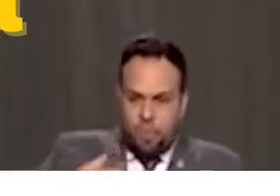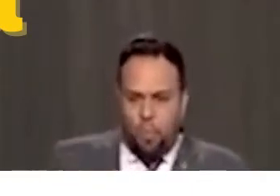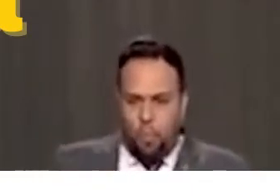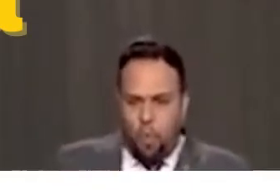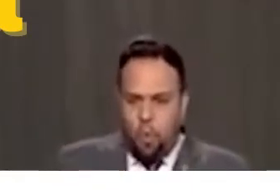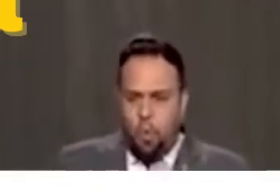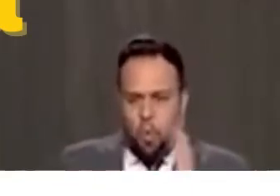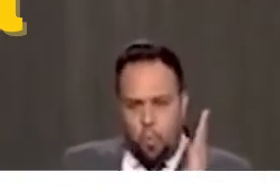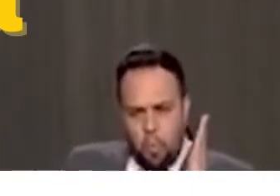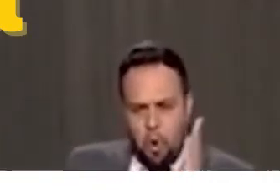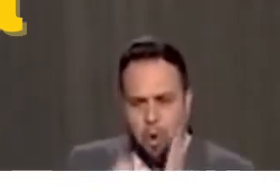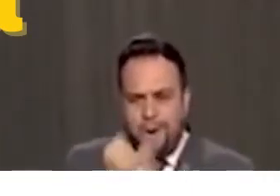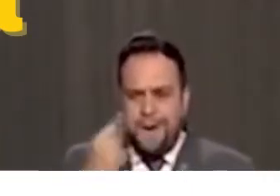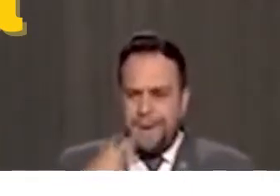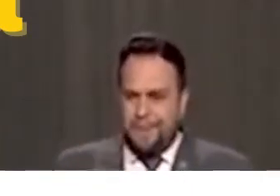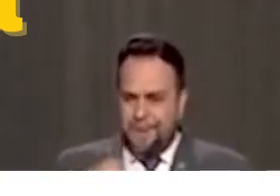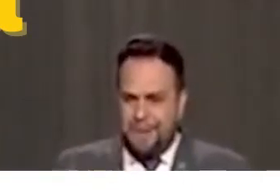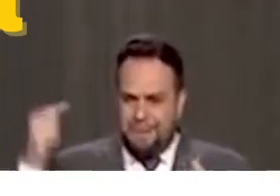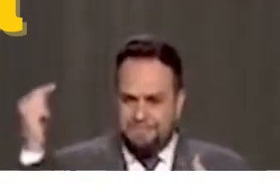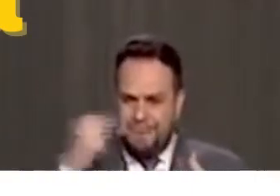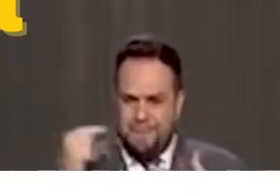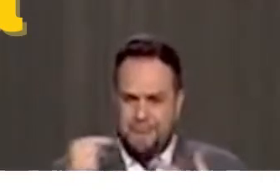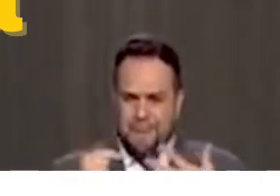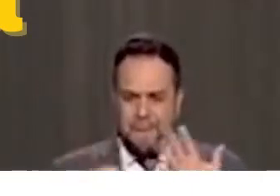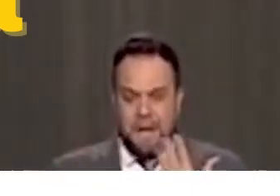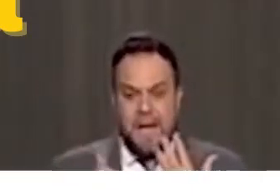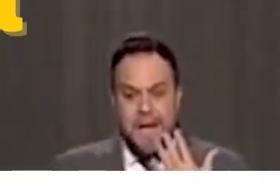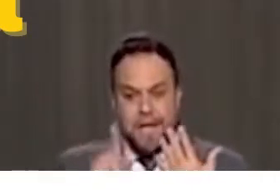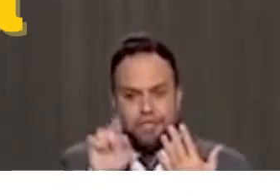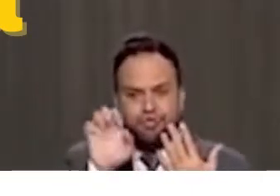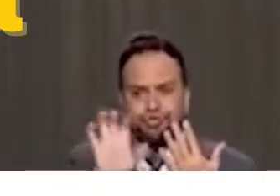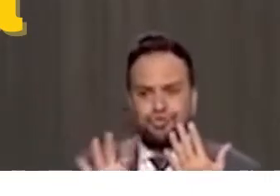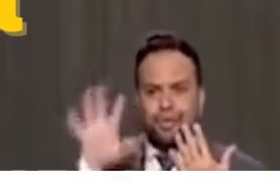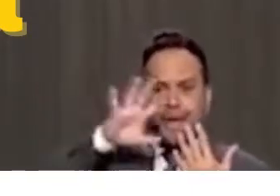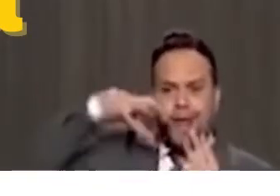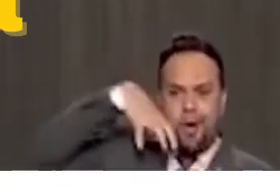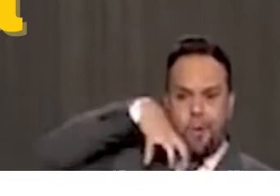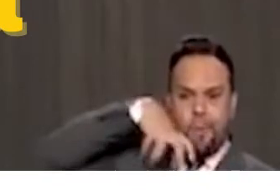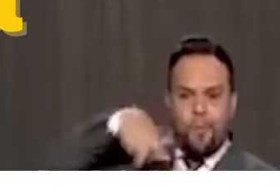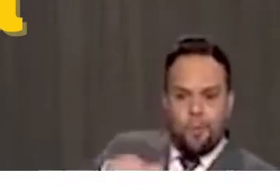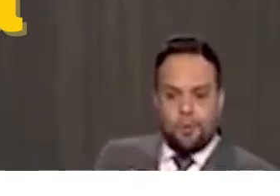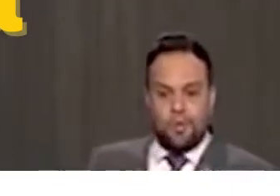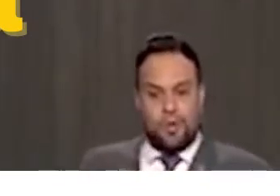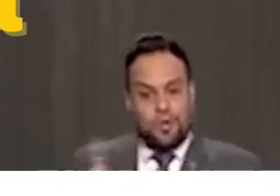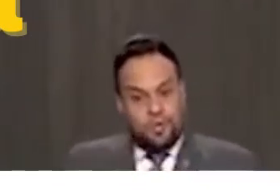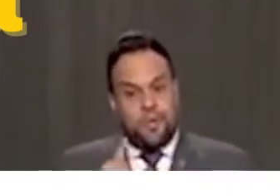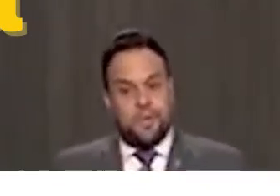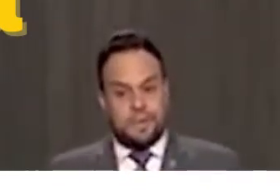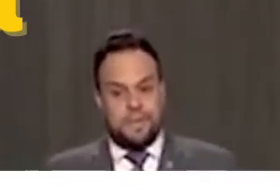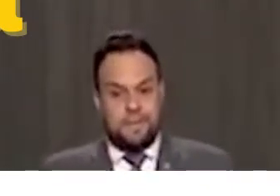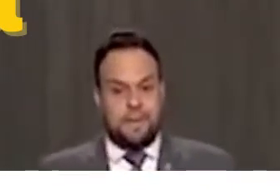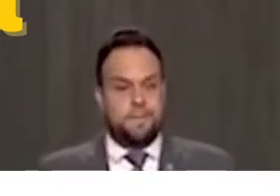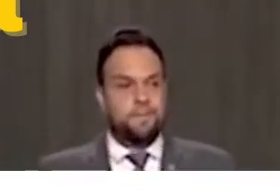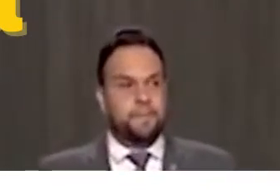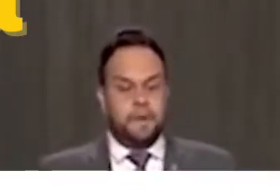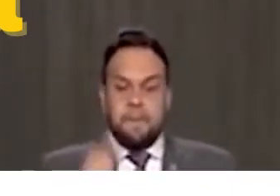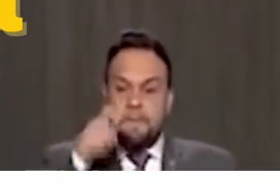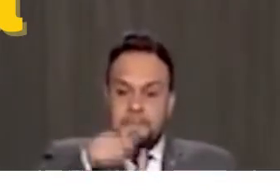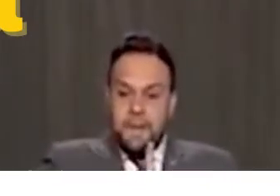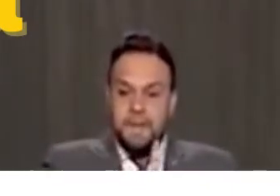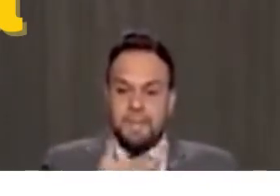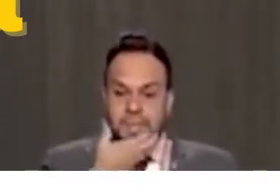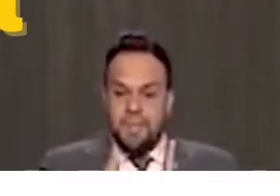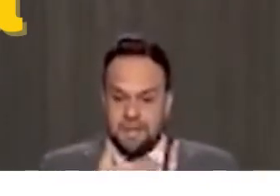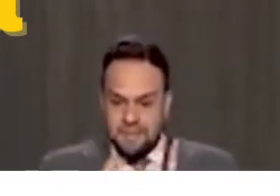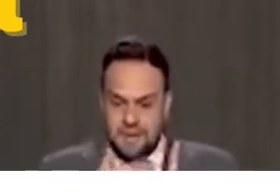tantos outros problemas que foi no mundo todo. Nós também acertamos durante o mês de dezembro todo,